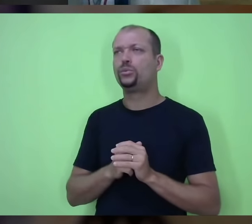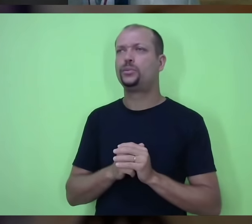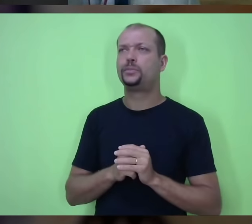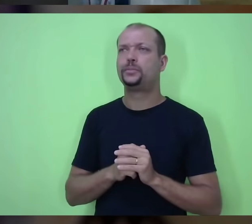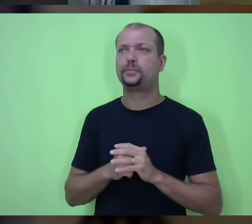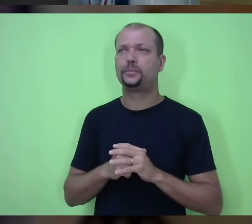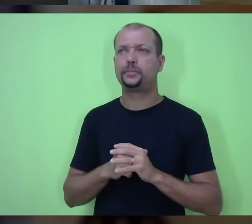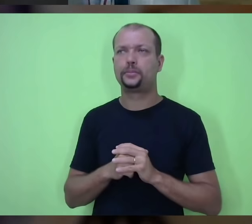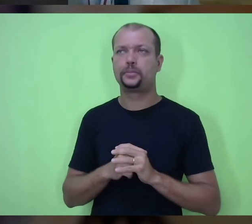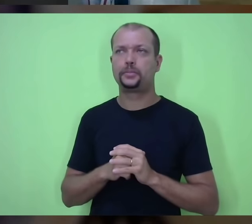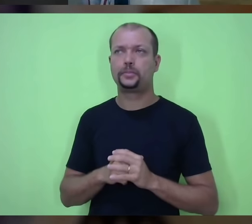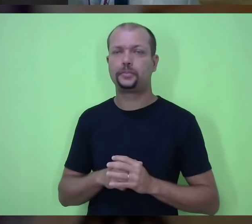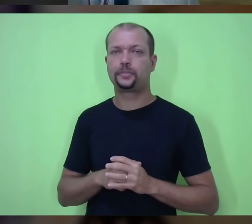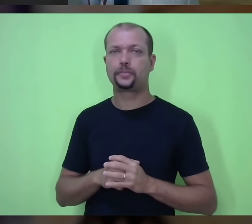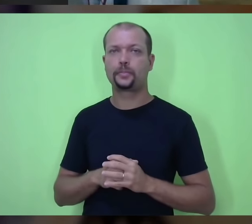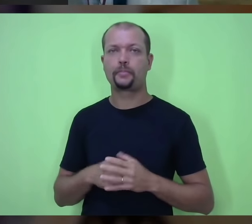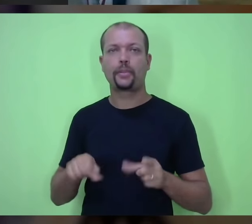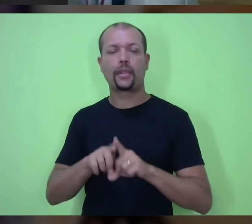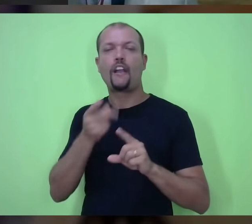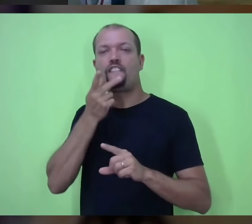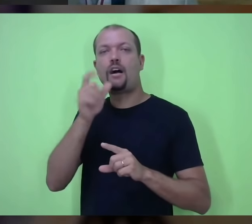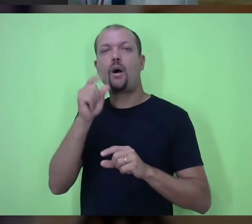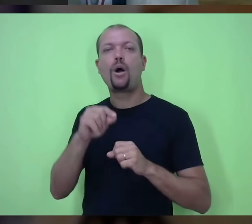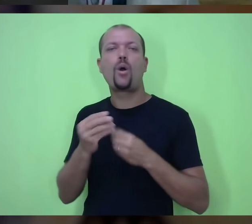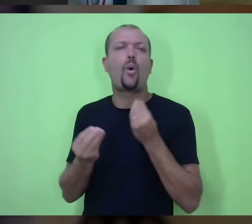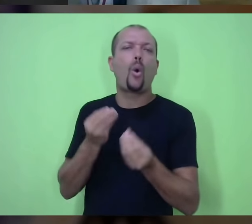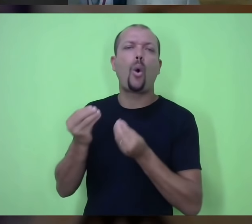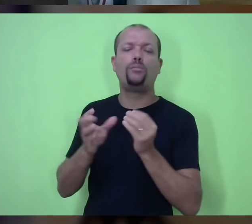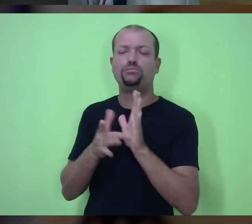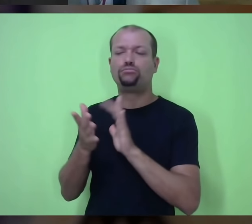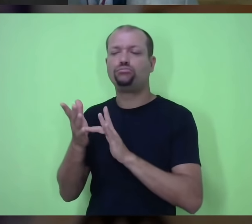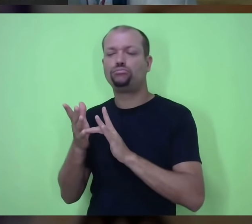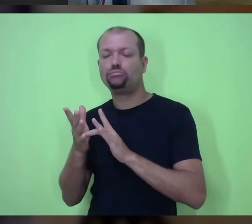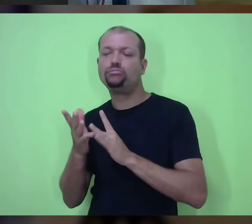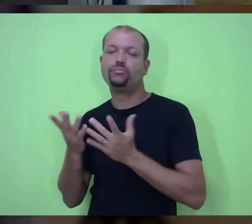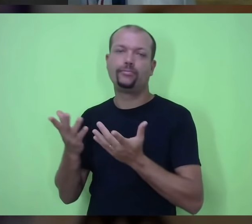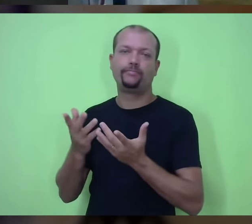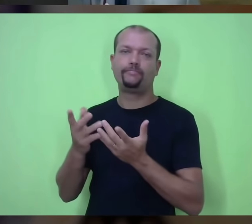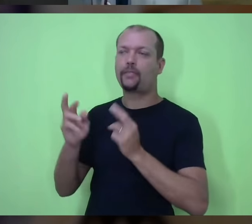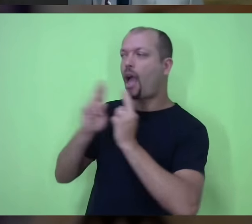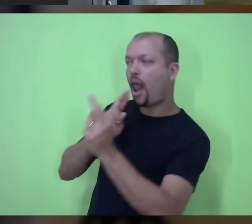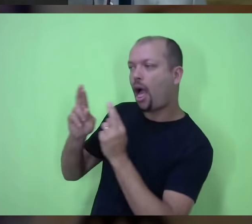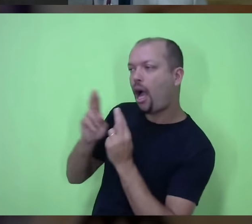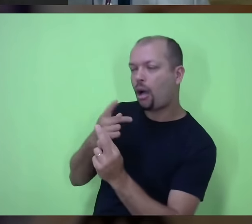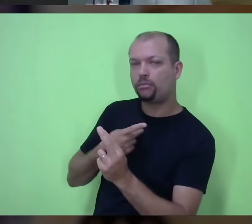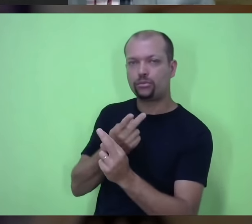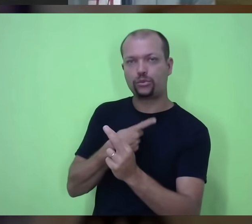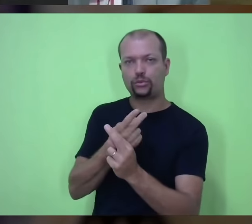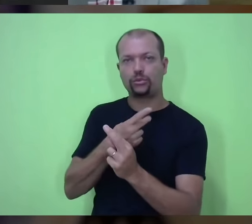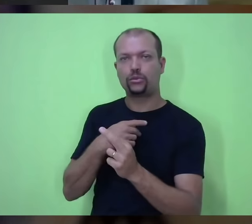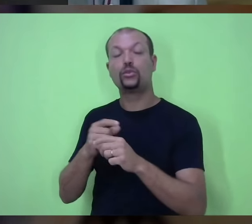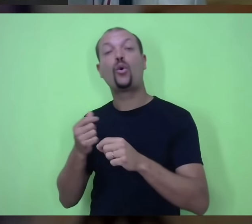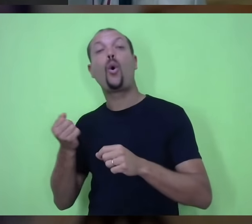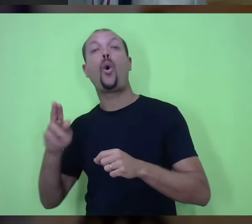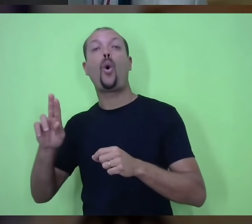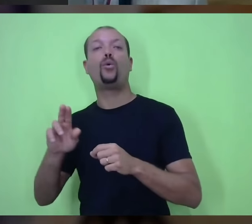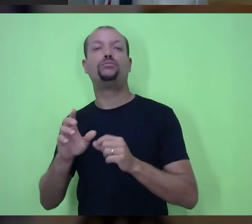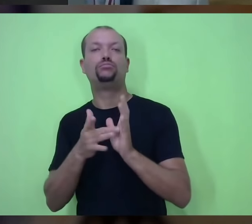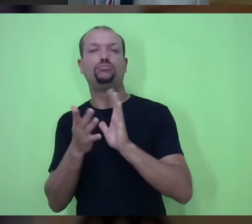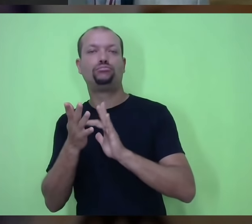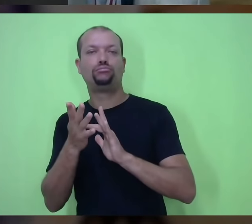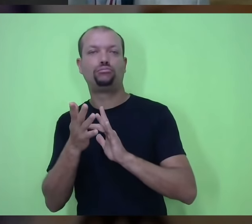elas exemplificam a maneira com que Deus nos trata ou aquilo que Cristo fez por nós?